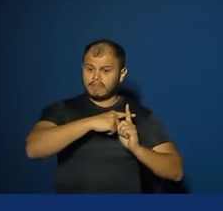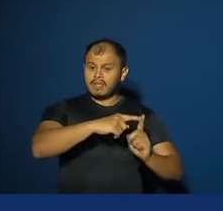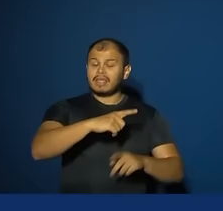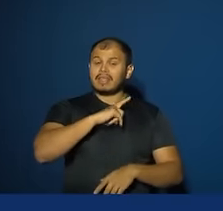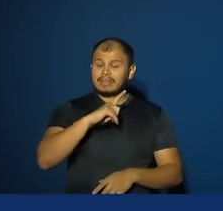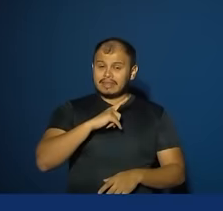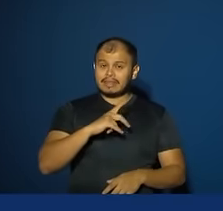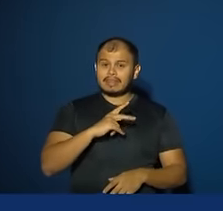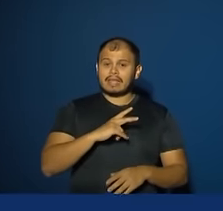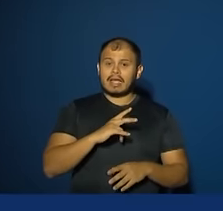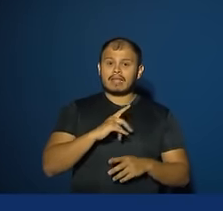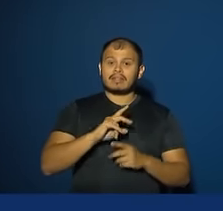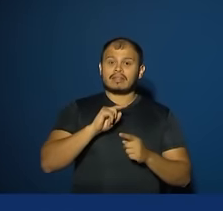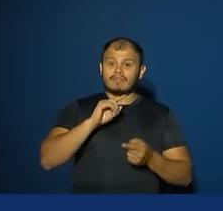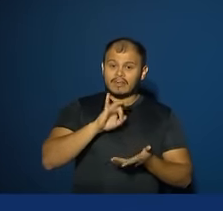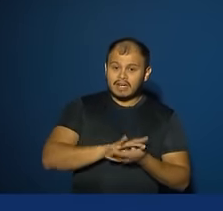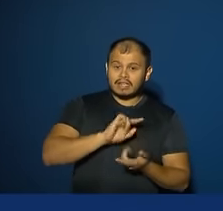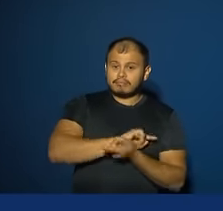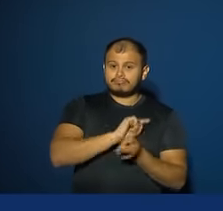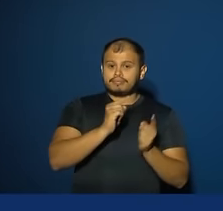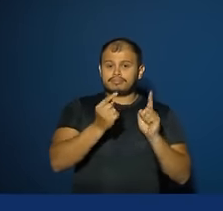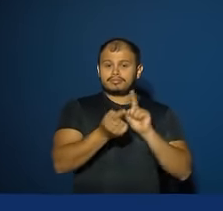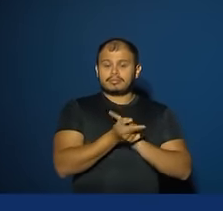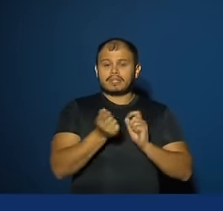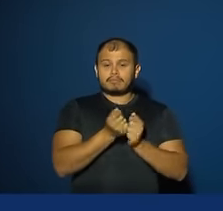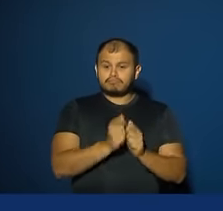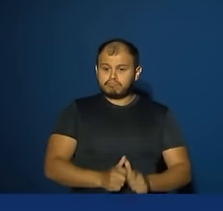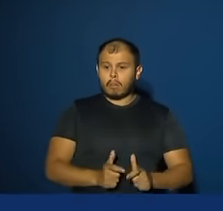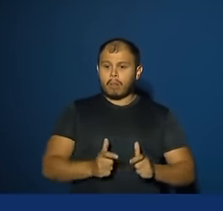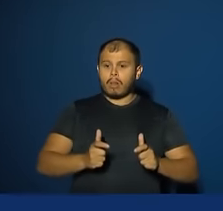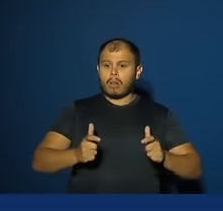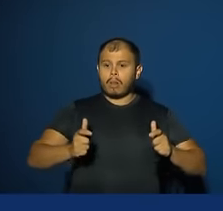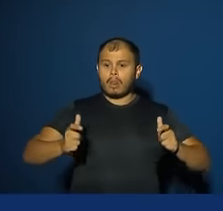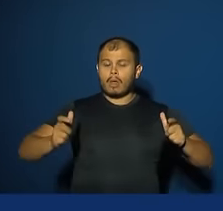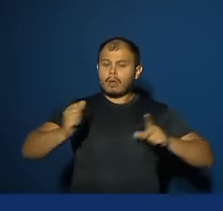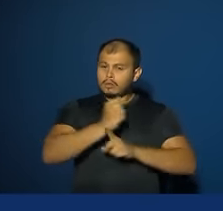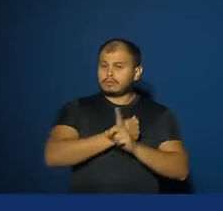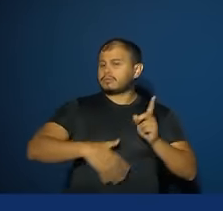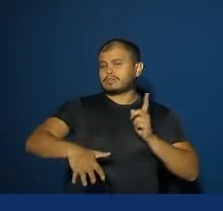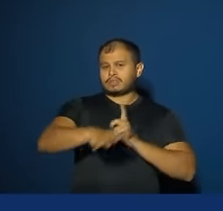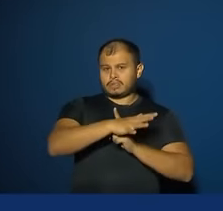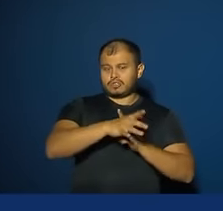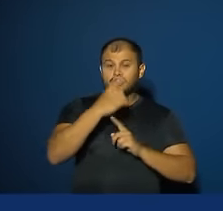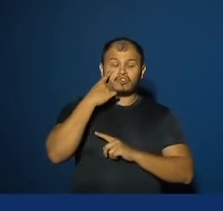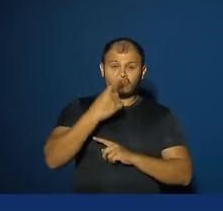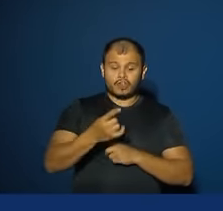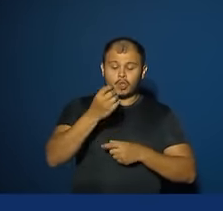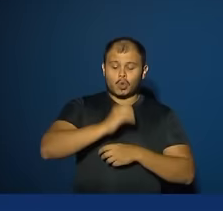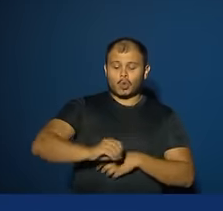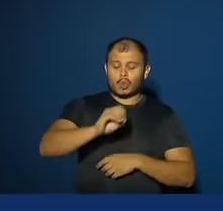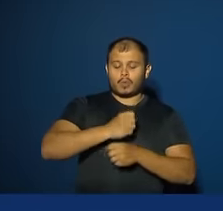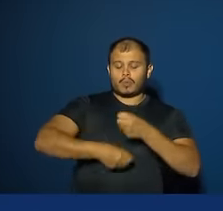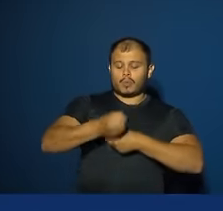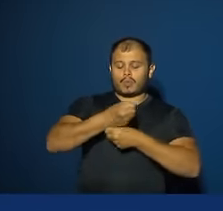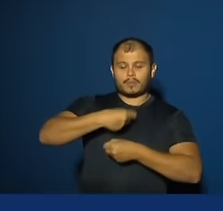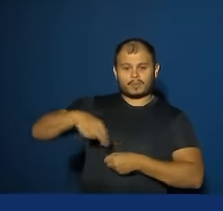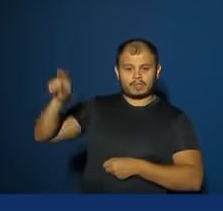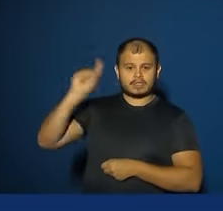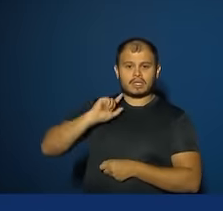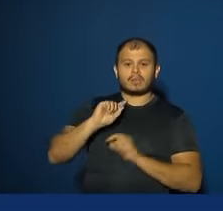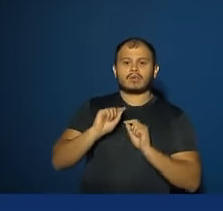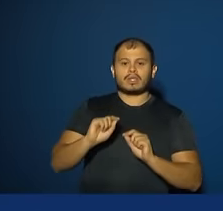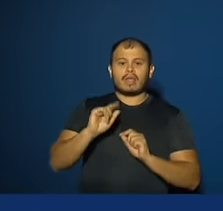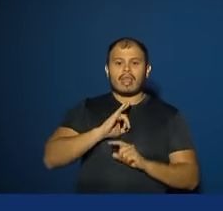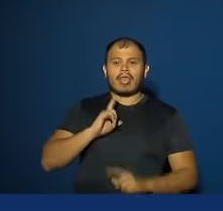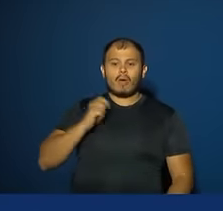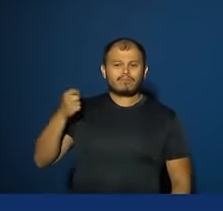o contrário um distenso social o que a gente viu em outubro do ano passado é a reação do